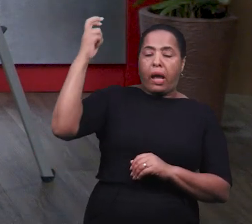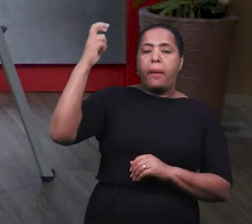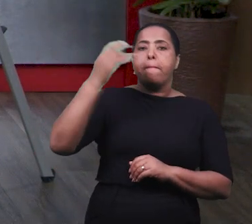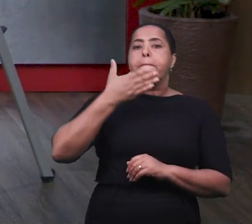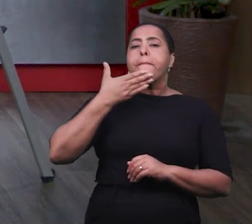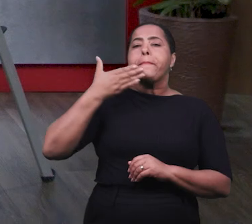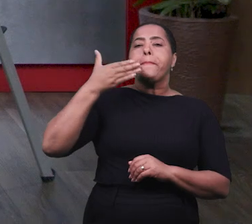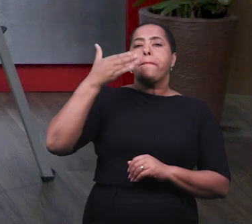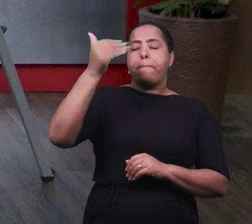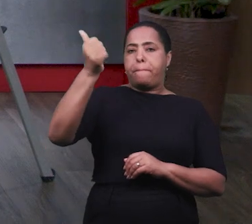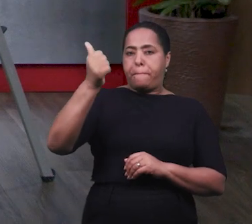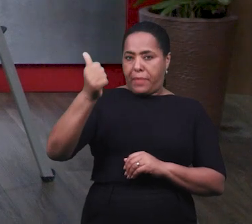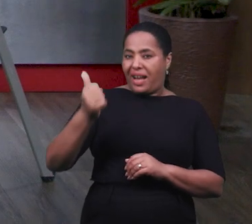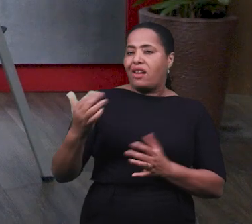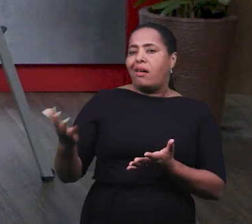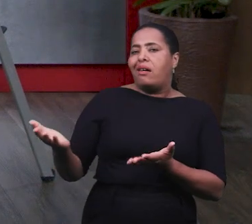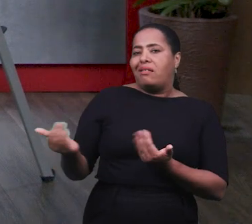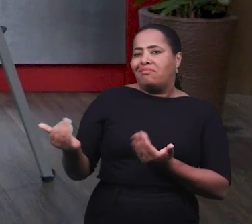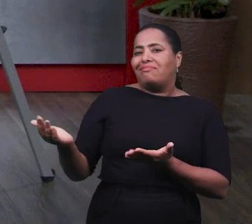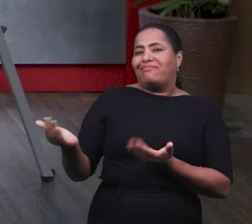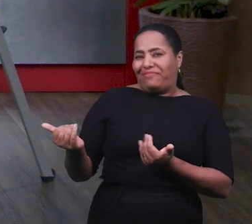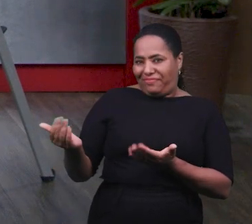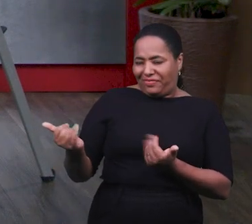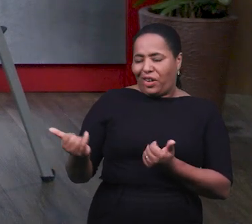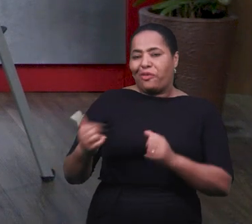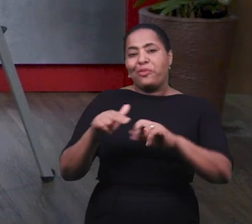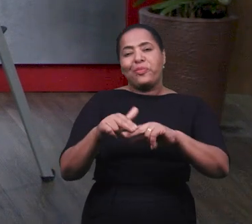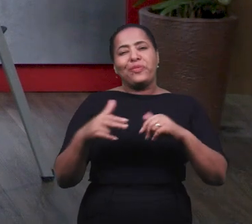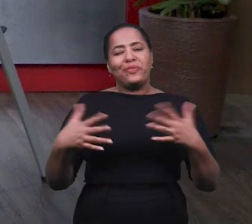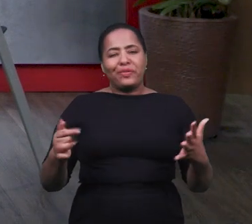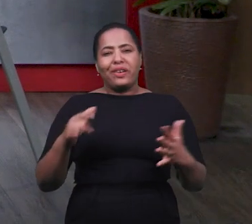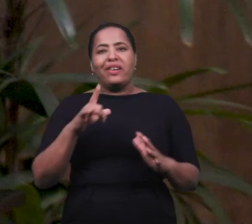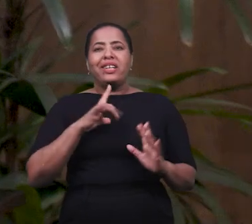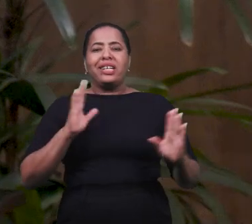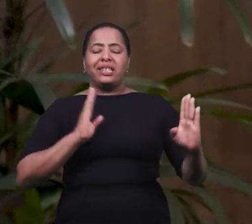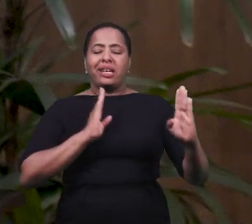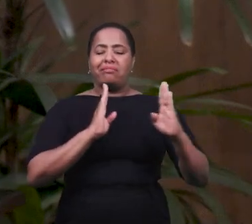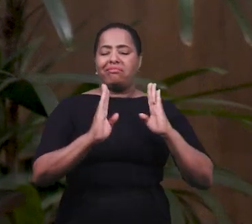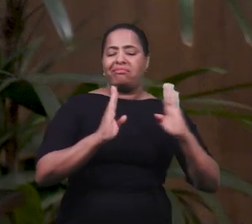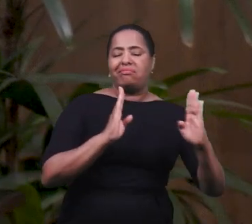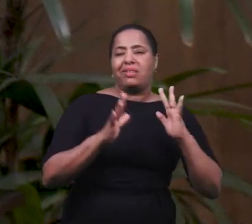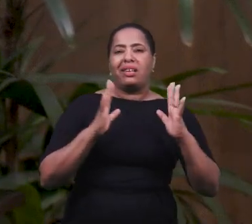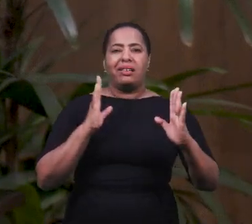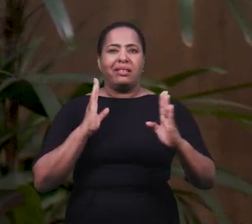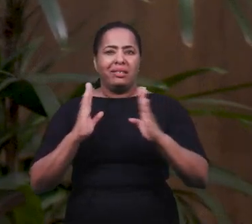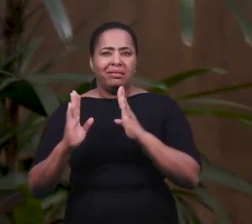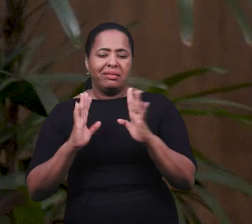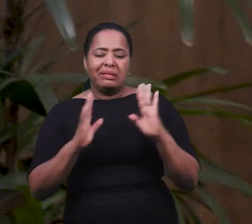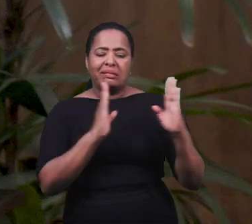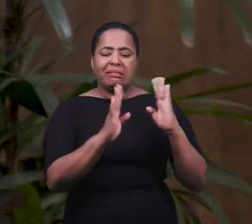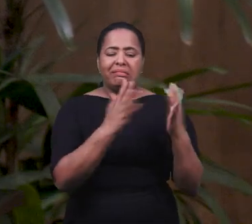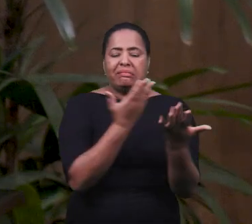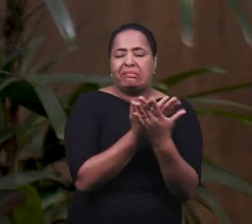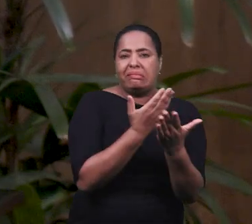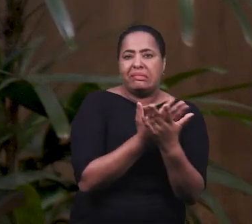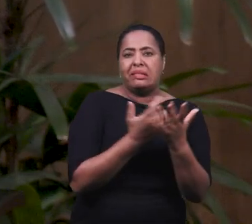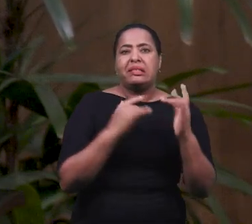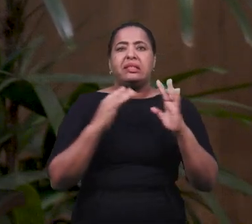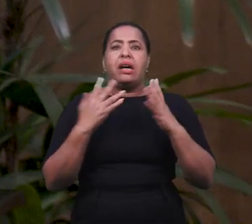maior do que essa juventude de hoje. Por quê? Porque existe o período mesmo da pessoa estudar, da